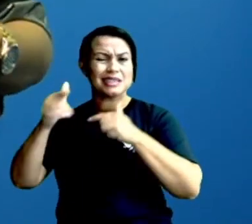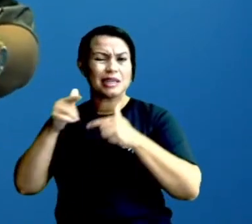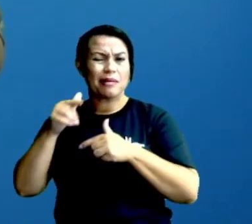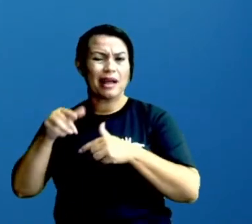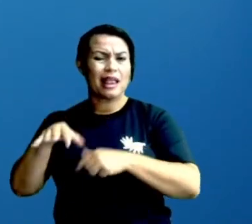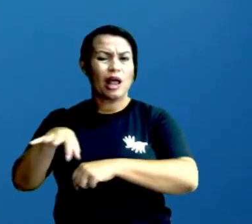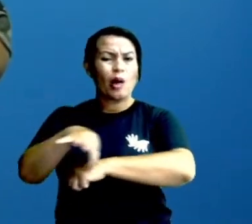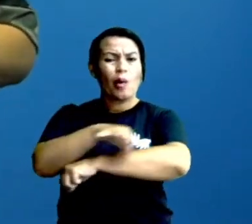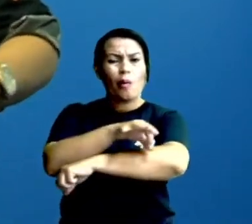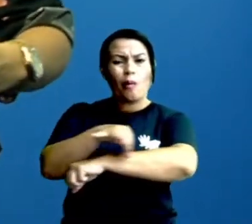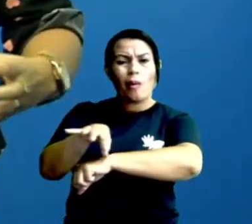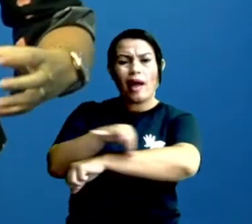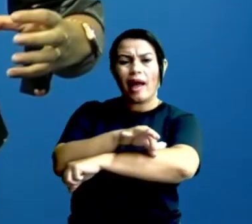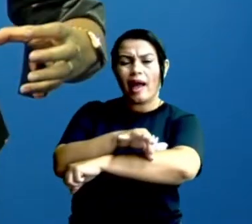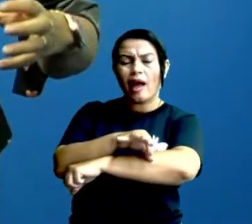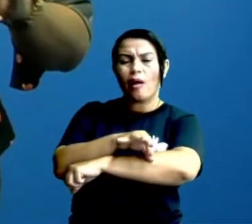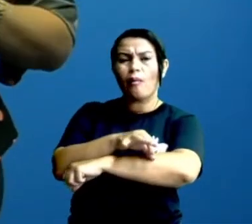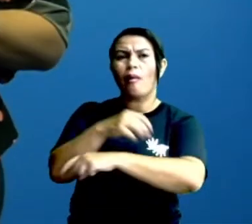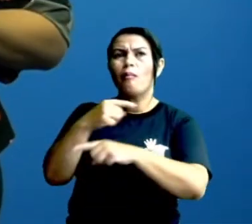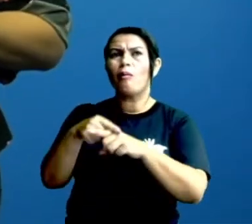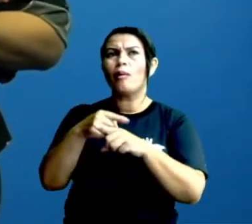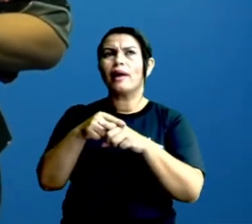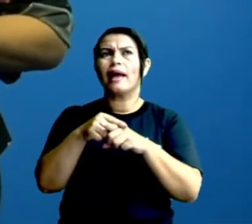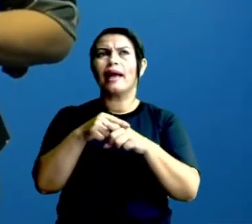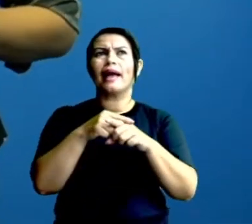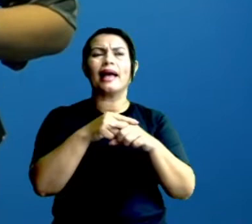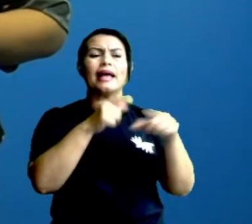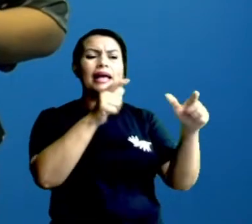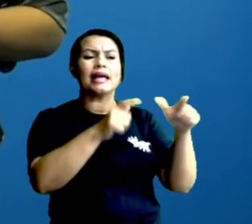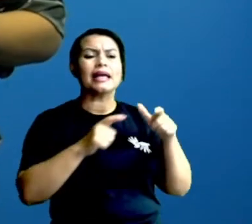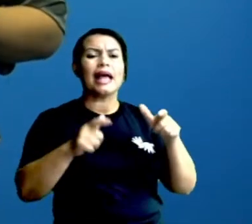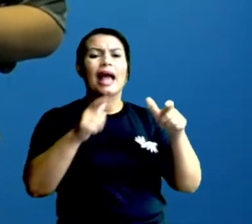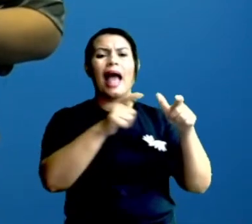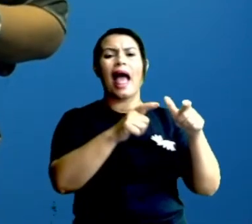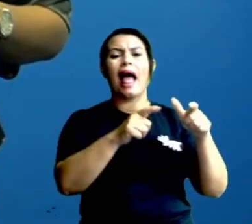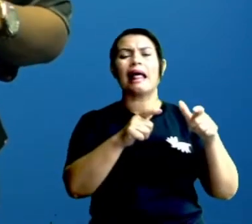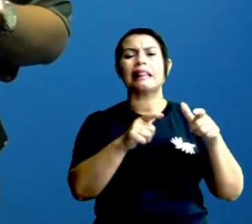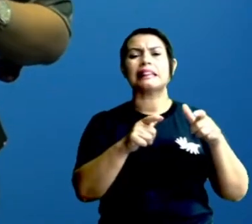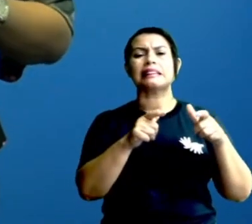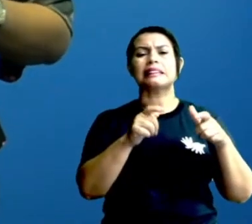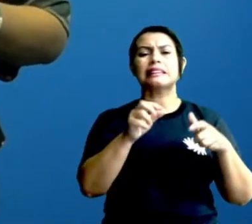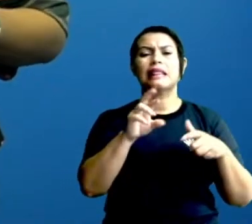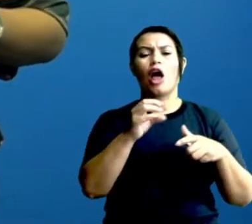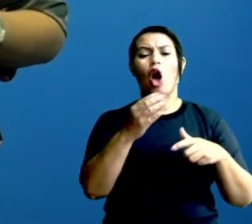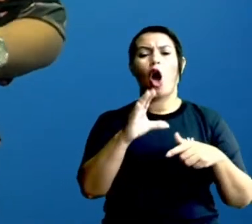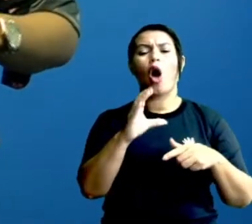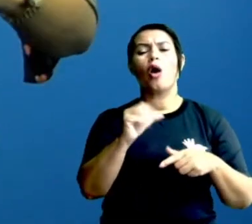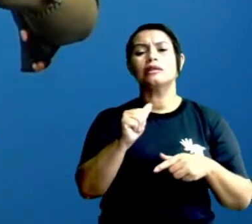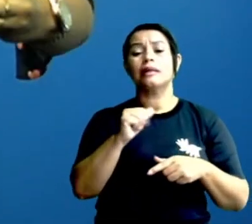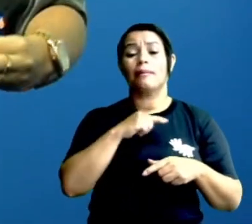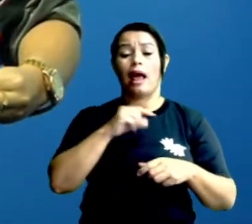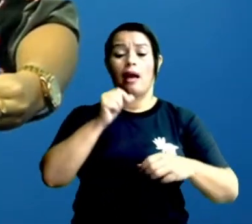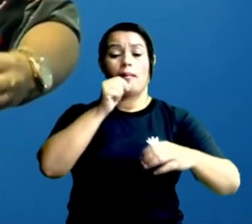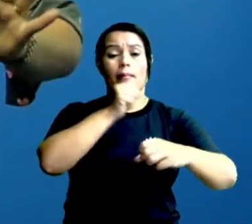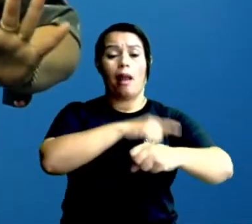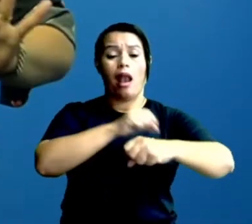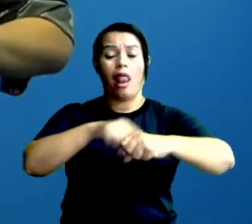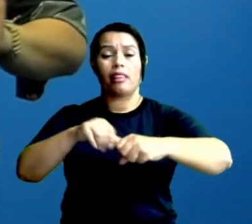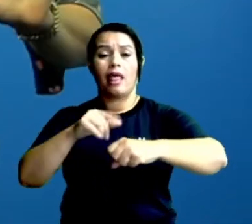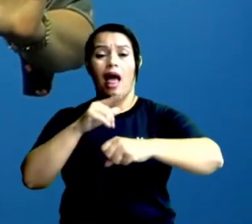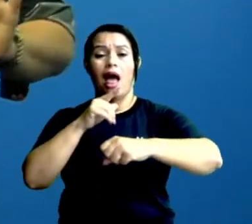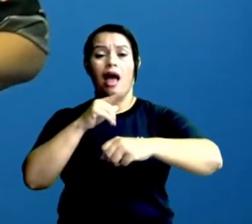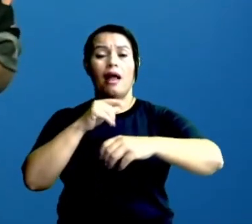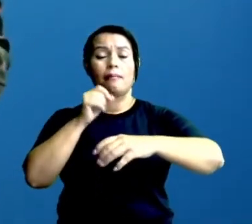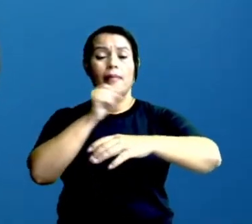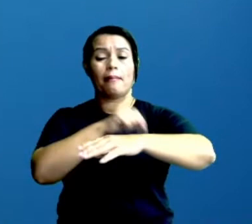régua, porque sabe, né? Cada roça tem uma certa distância para fazer um plantio de outro,